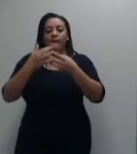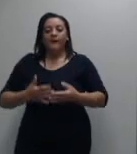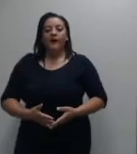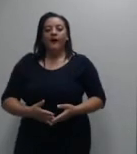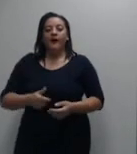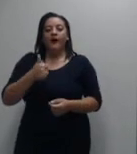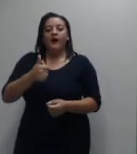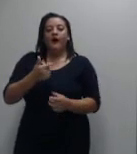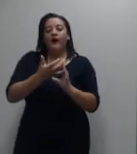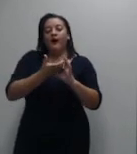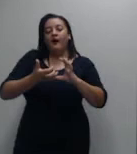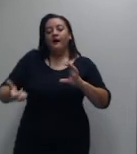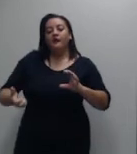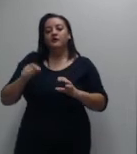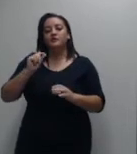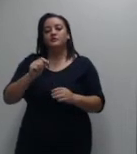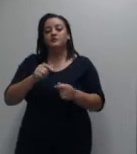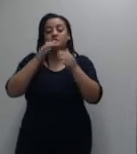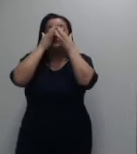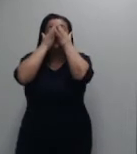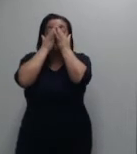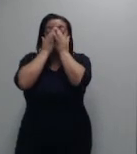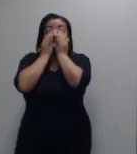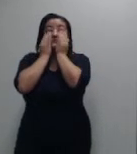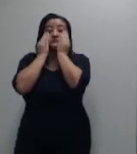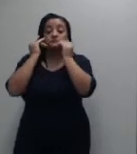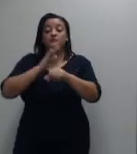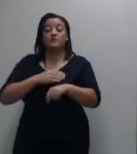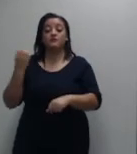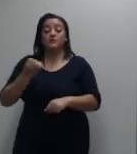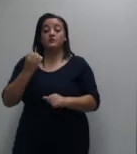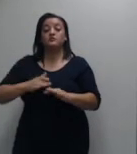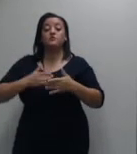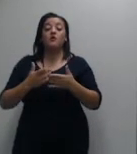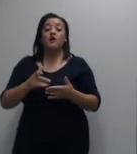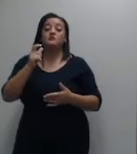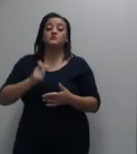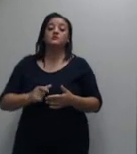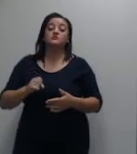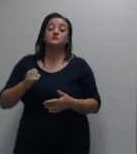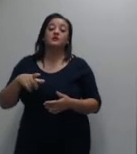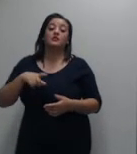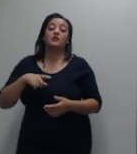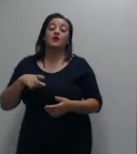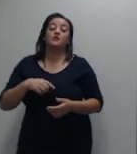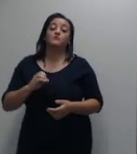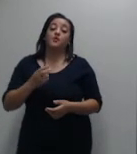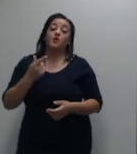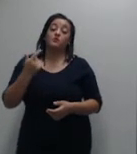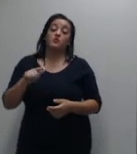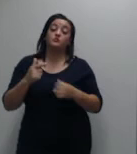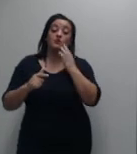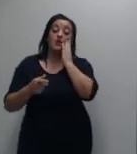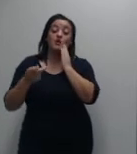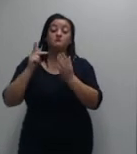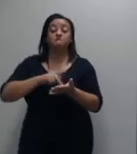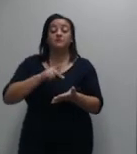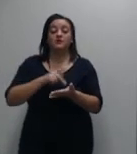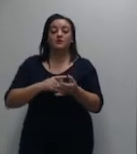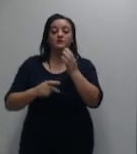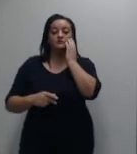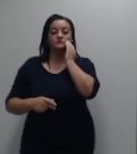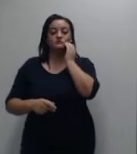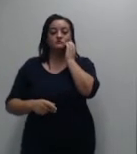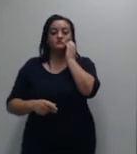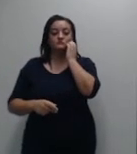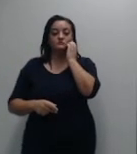das características que eles são mais essenciais qual seja se ela tem ou não velocidade tu